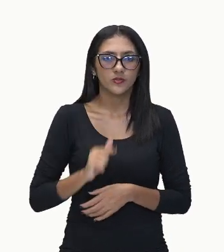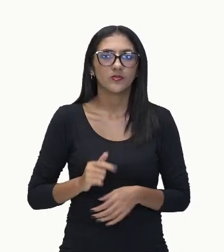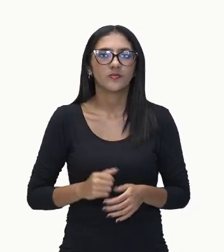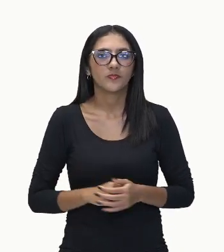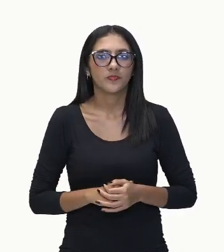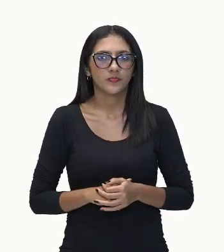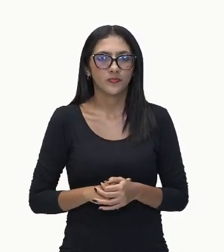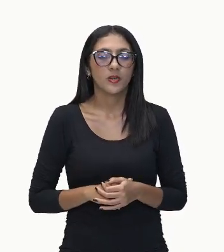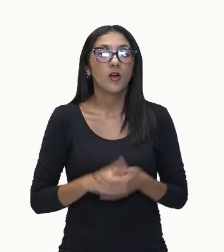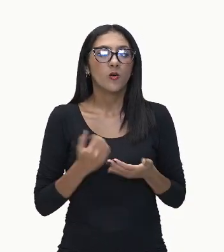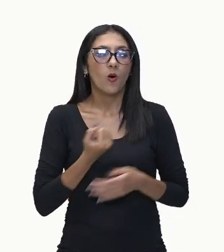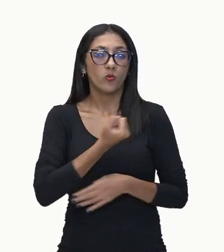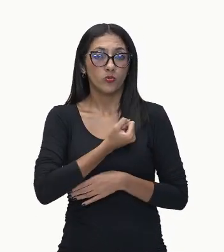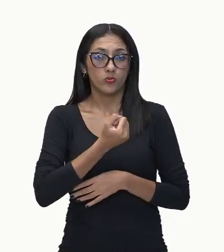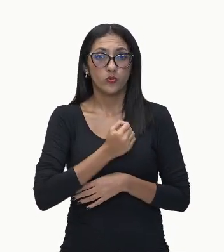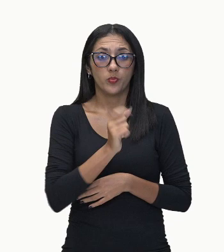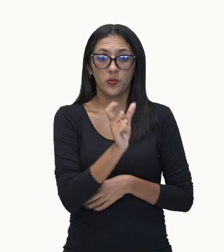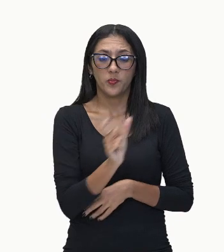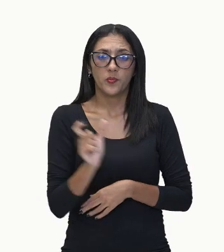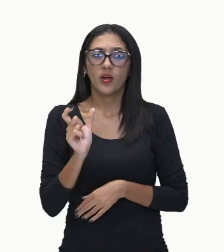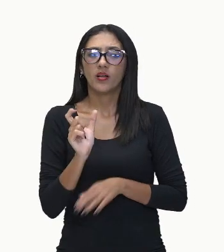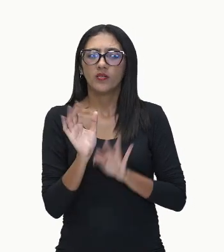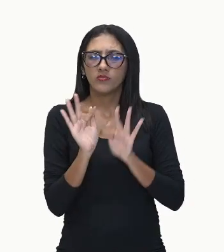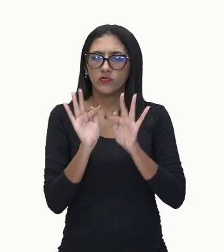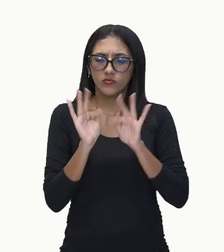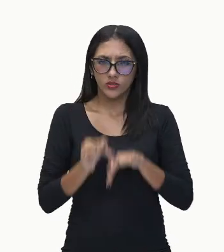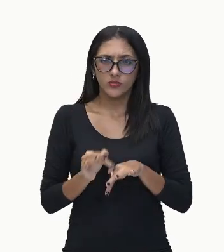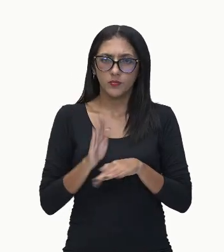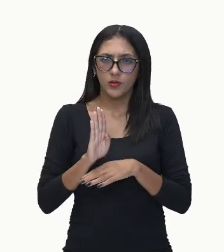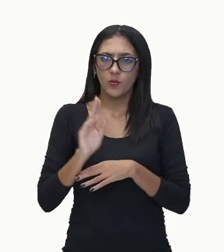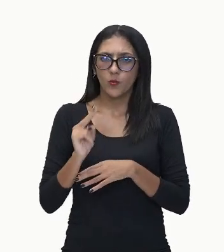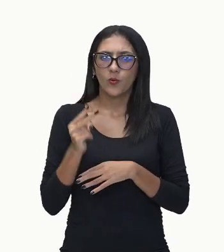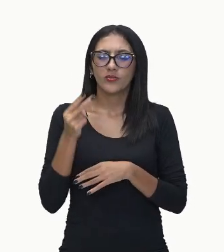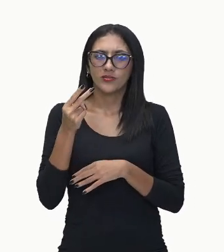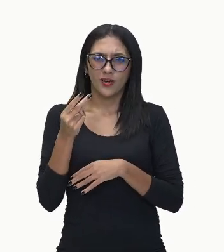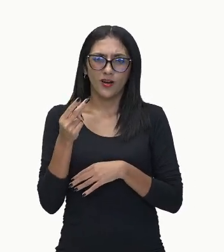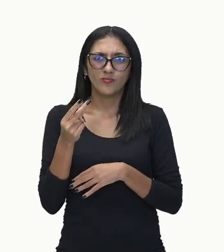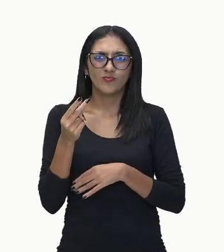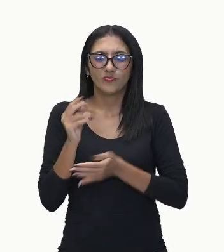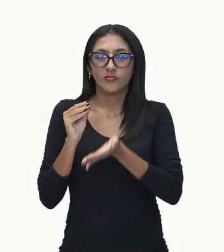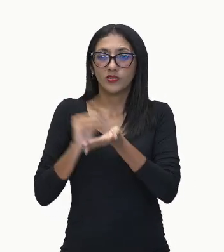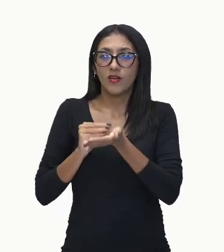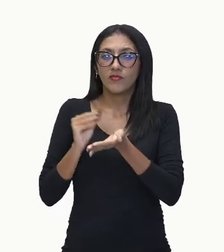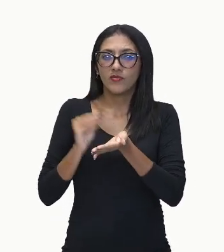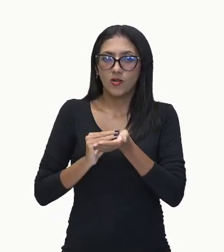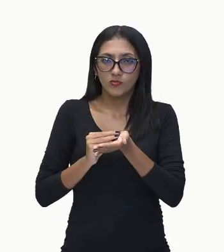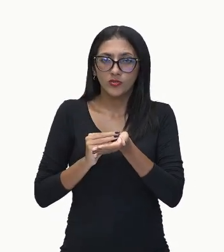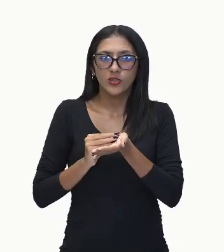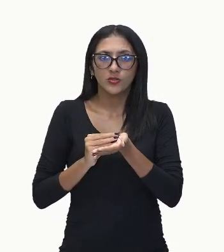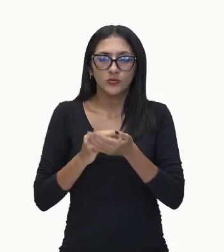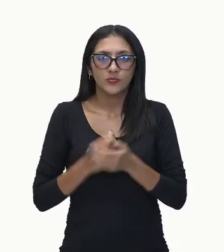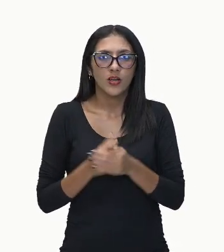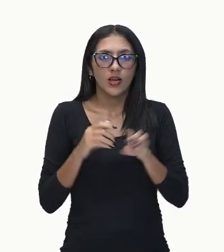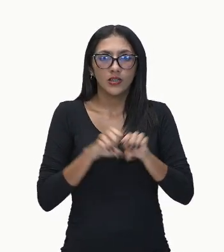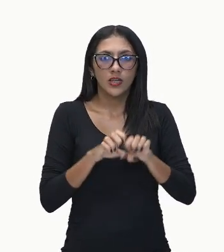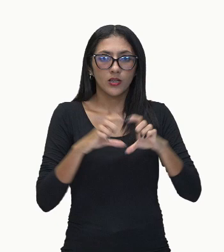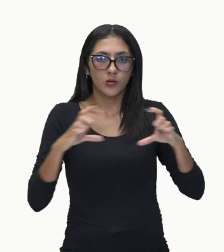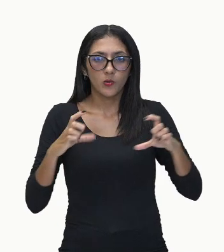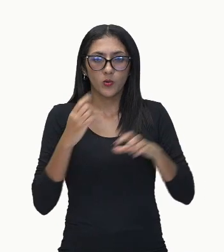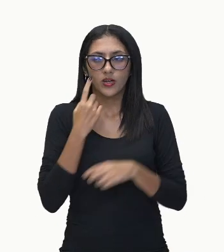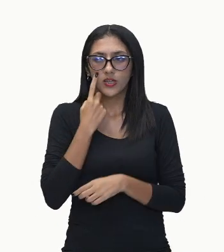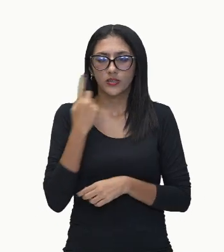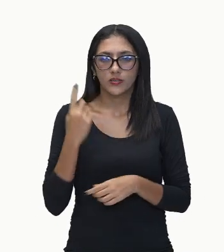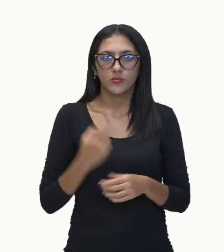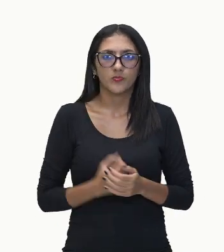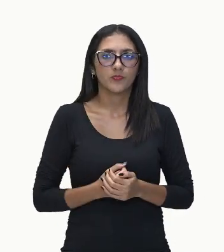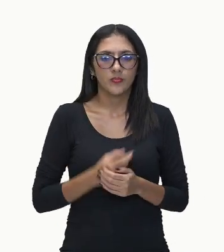termo constante que está ausente ó tá faltando no quadrado perfeito que se inicia com